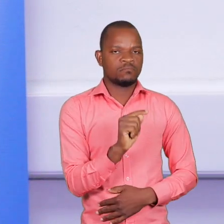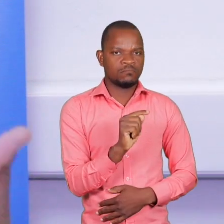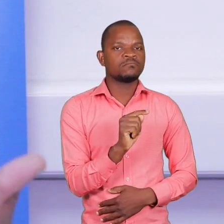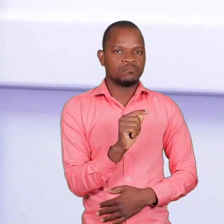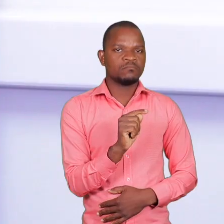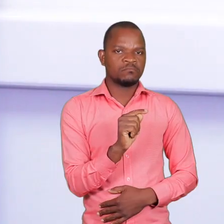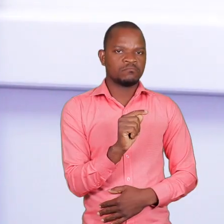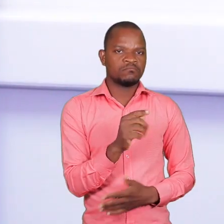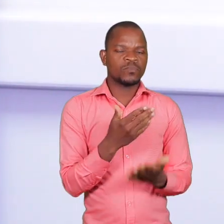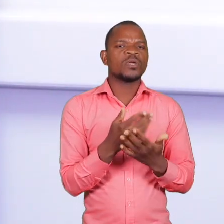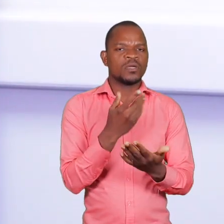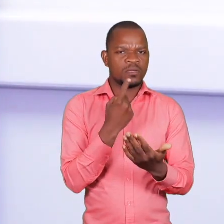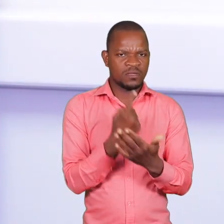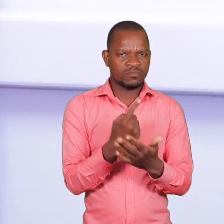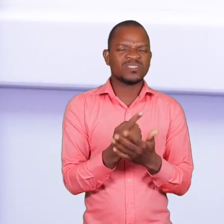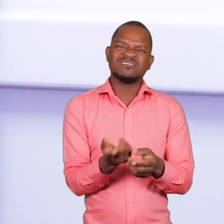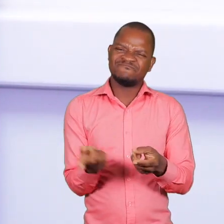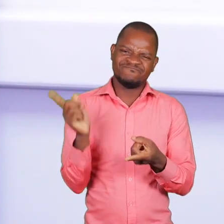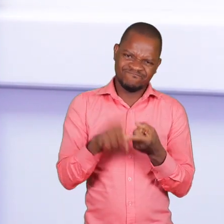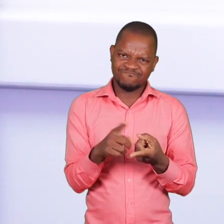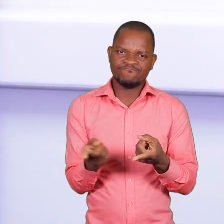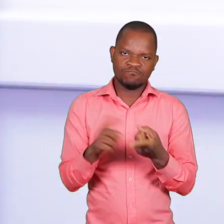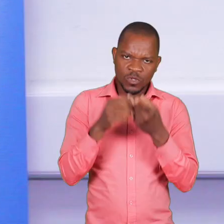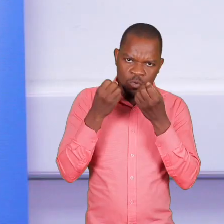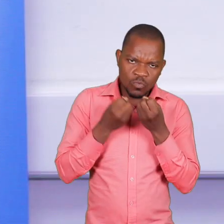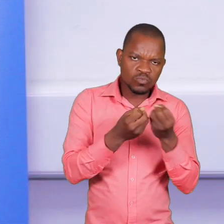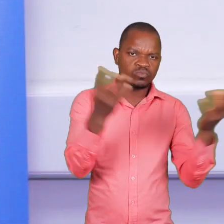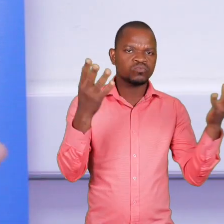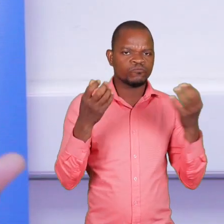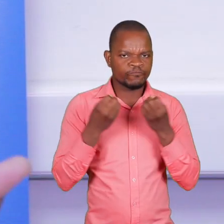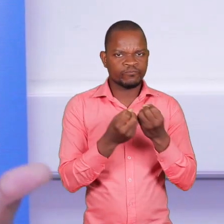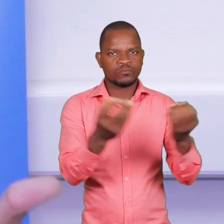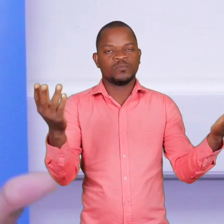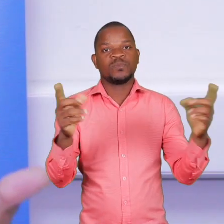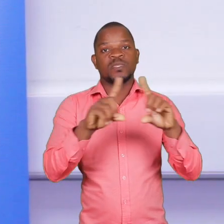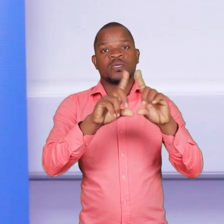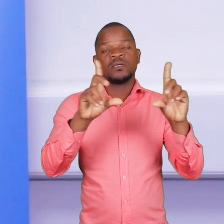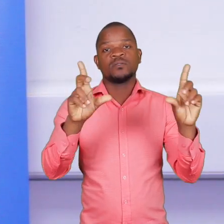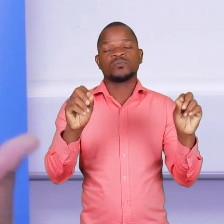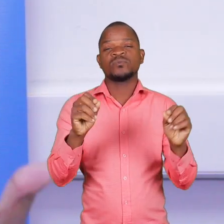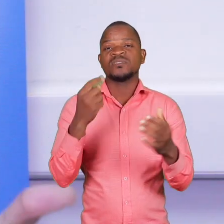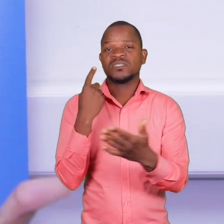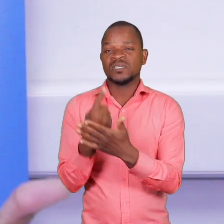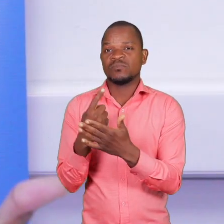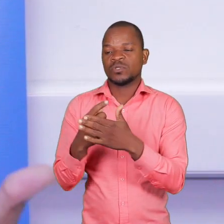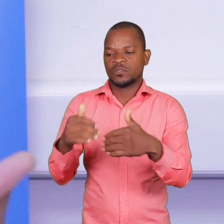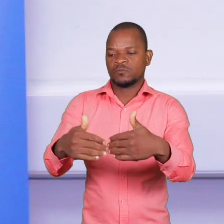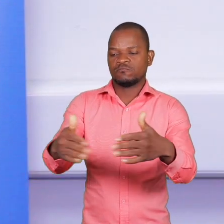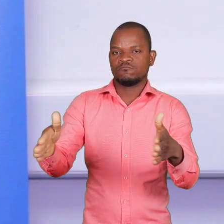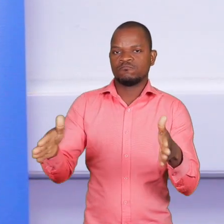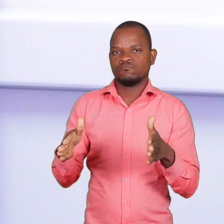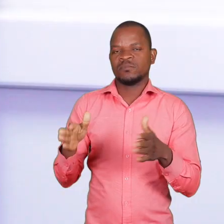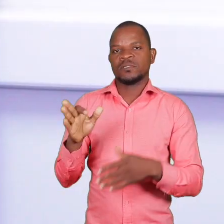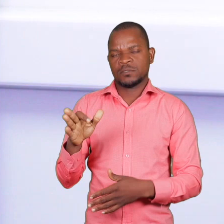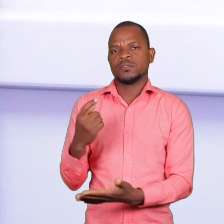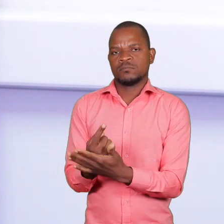enfatizar, passar mais mensagens sobre a importância de ter uma infraestrutura básica de saneamento, ter uma latrina,